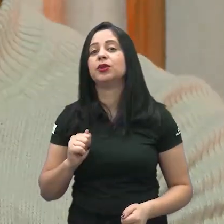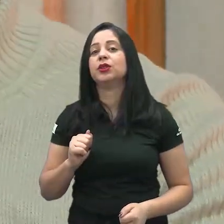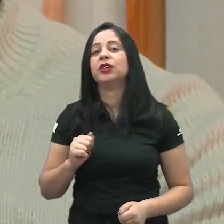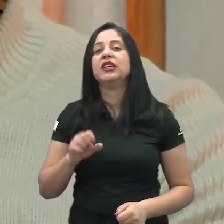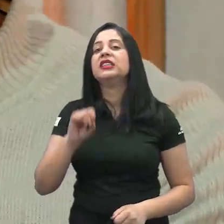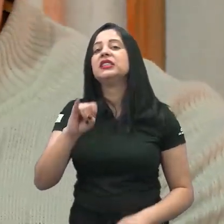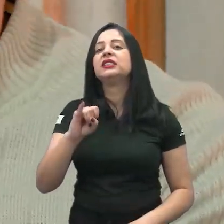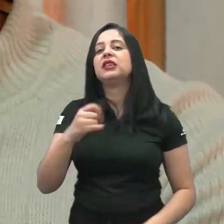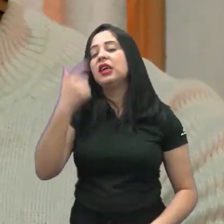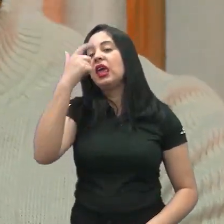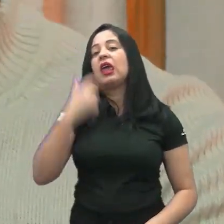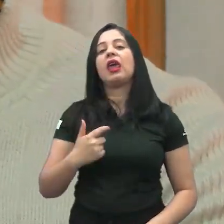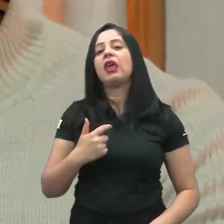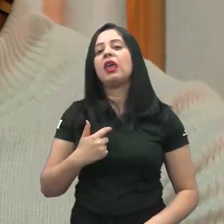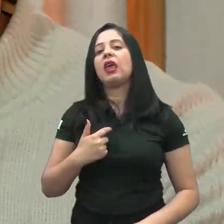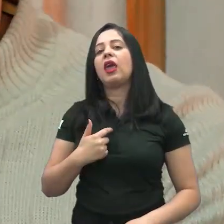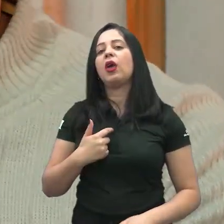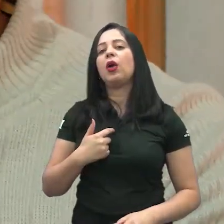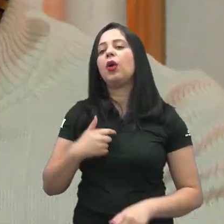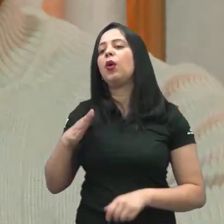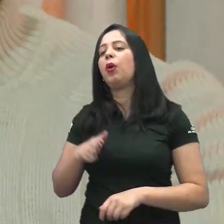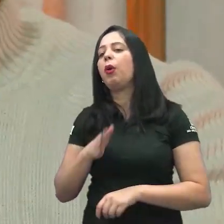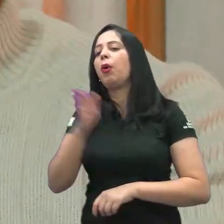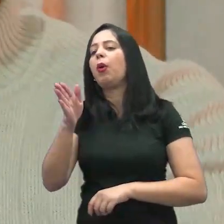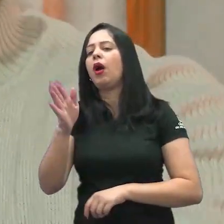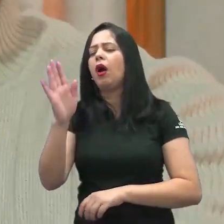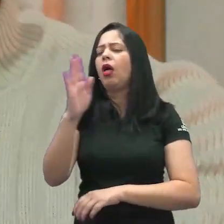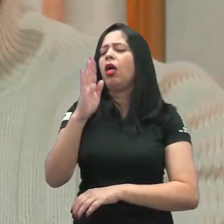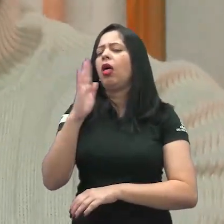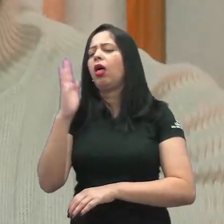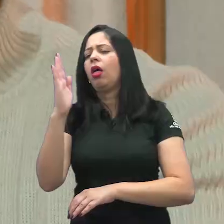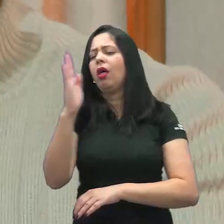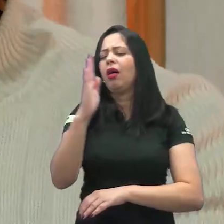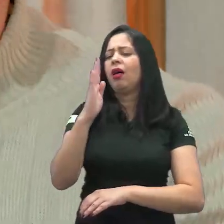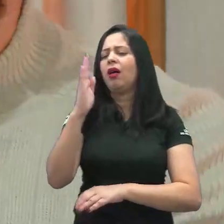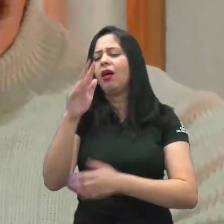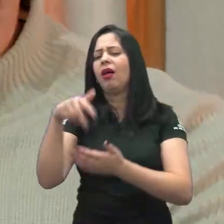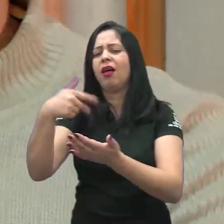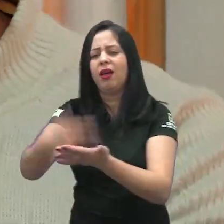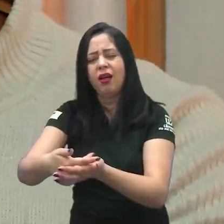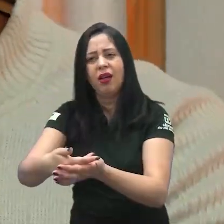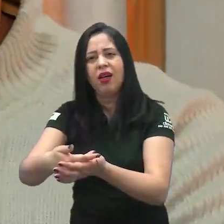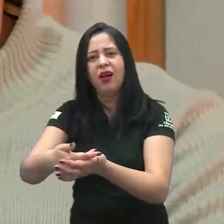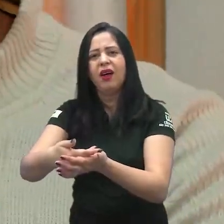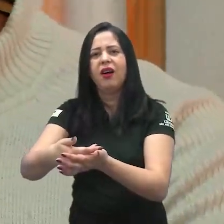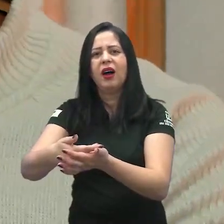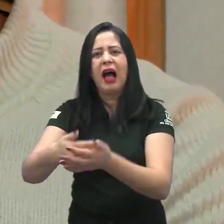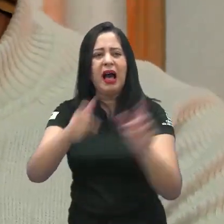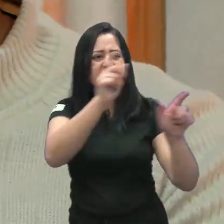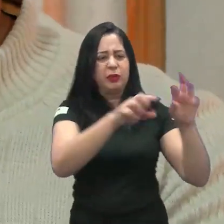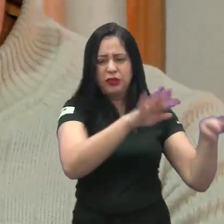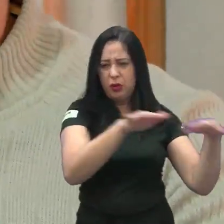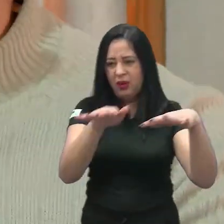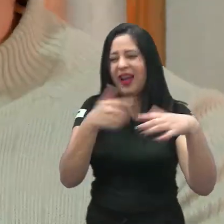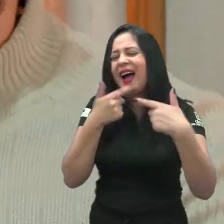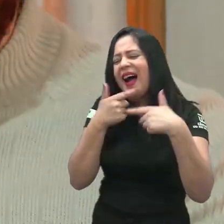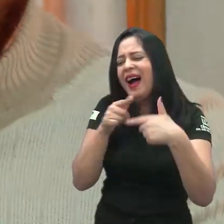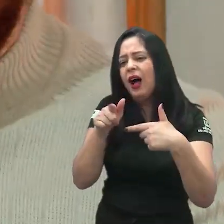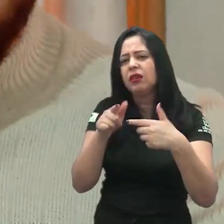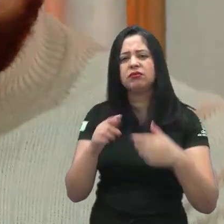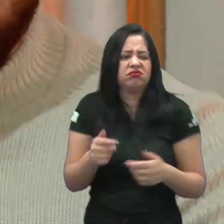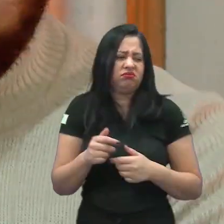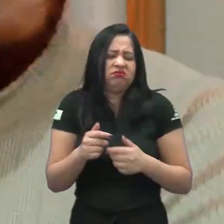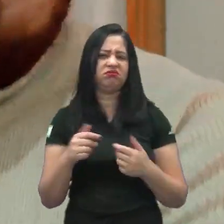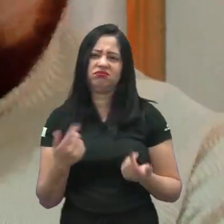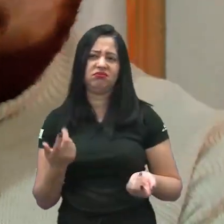cenários, se eu tivesse saído, se eu tivesse passado mal e tudo mais, beleza, ia ser uma situação desconfortável, o outro poderia olhar, poderia dar risada, o que for. 10